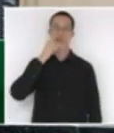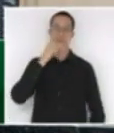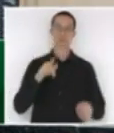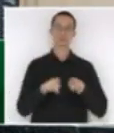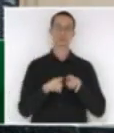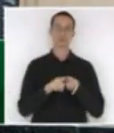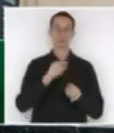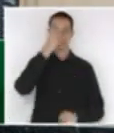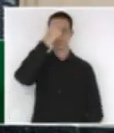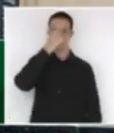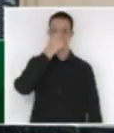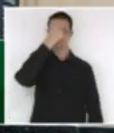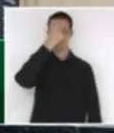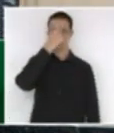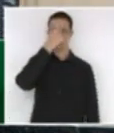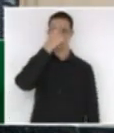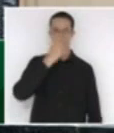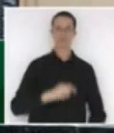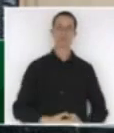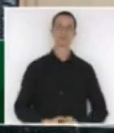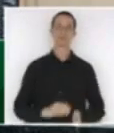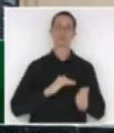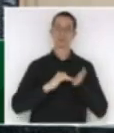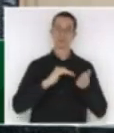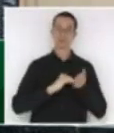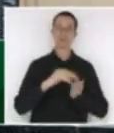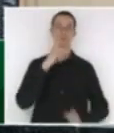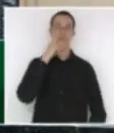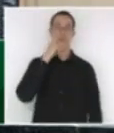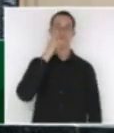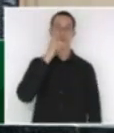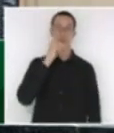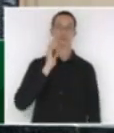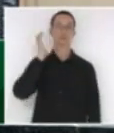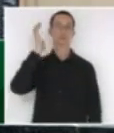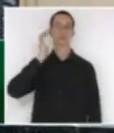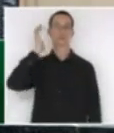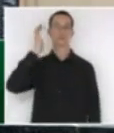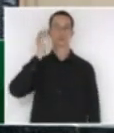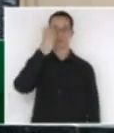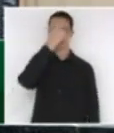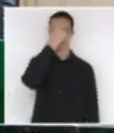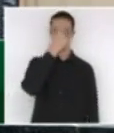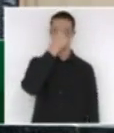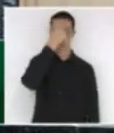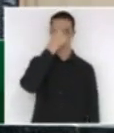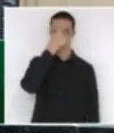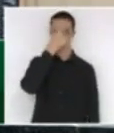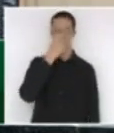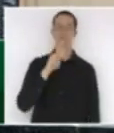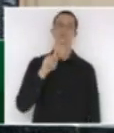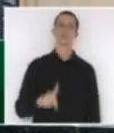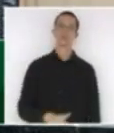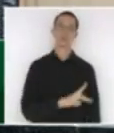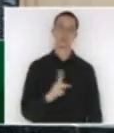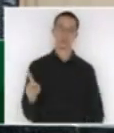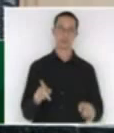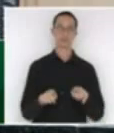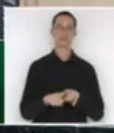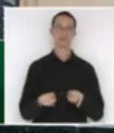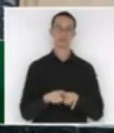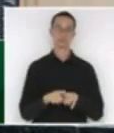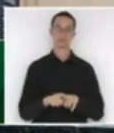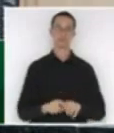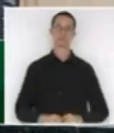Skudlak. Secretarias, Kennedy Nunes, Ana Paula Lima, Maurício Skudlak e Padre Pedro Baldiceira, ad